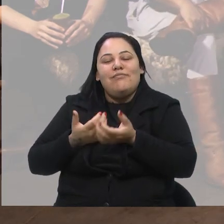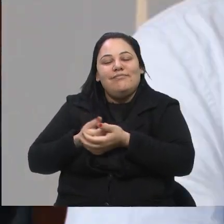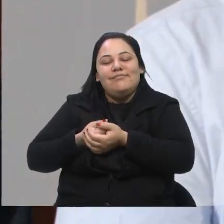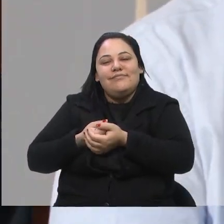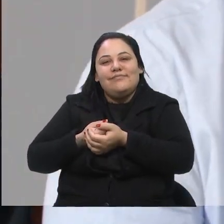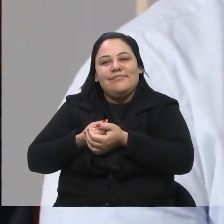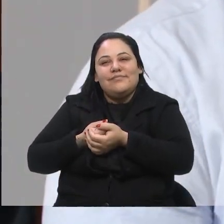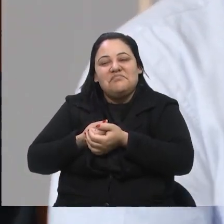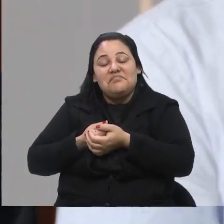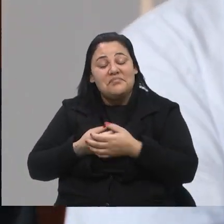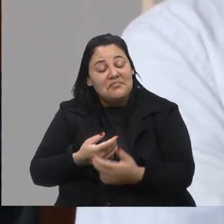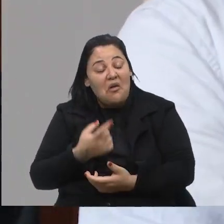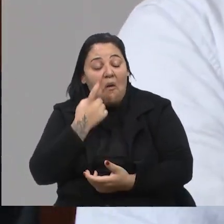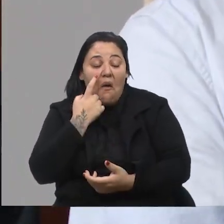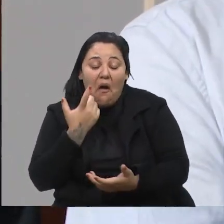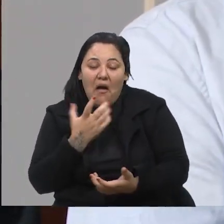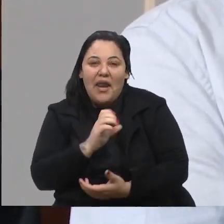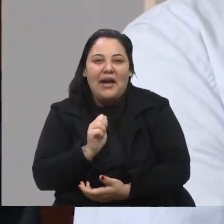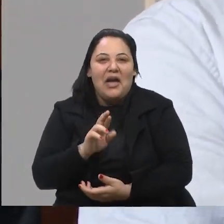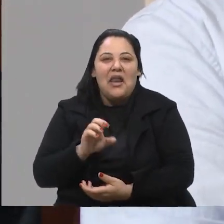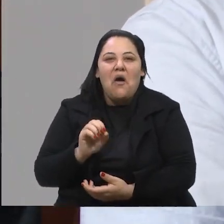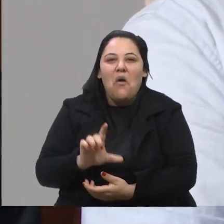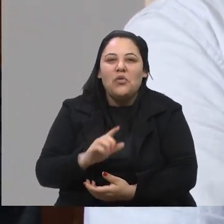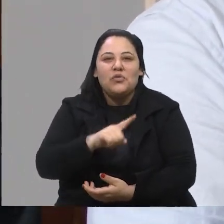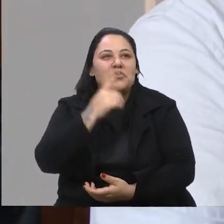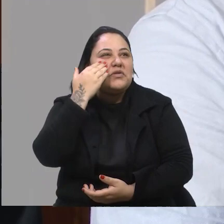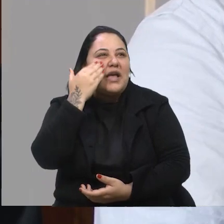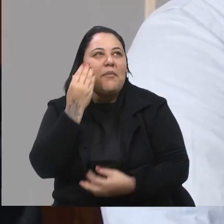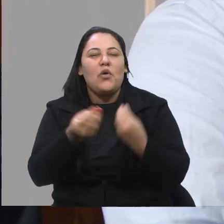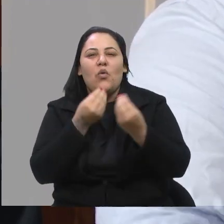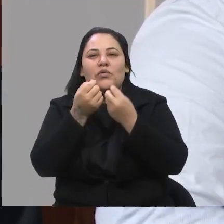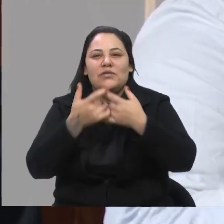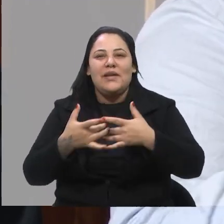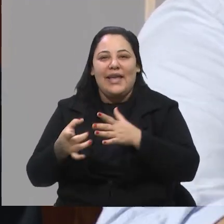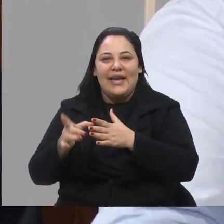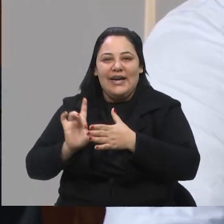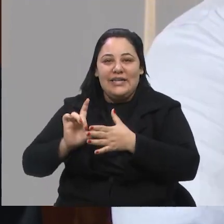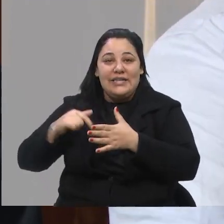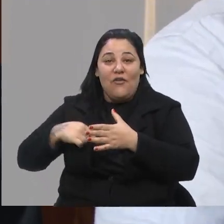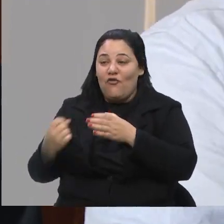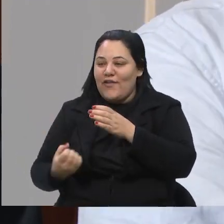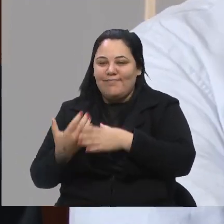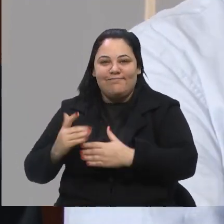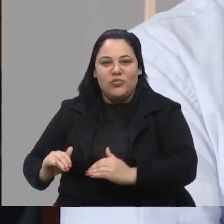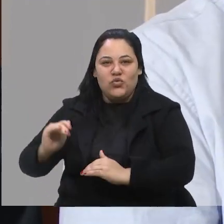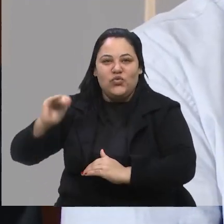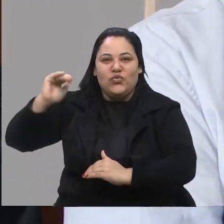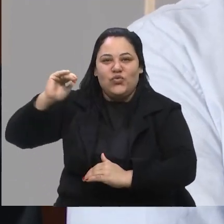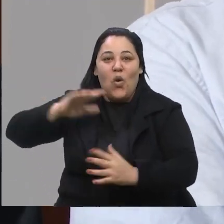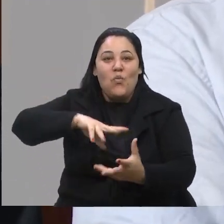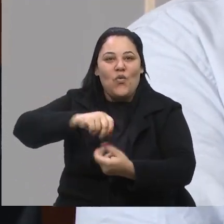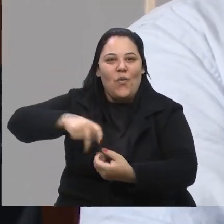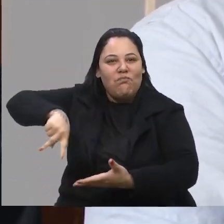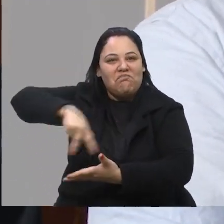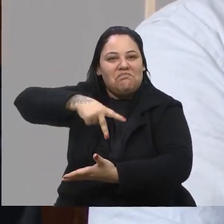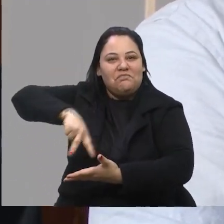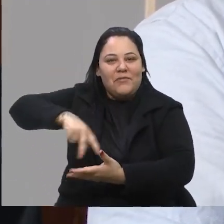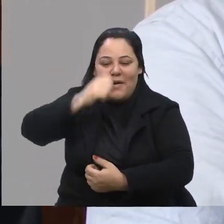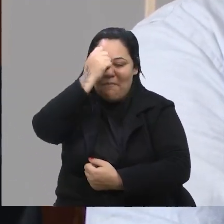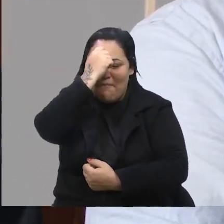Olha, Carol, tu sabe que como eu falei antes, eu vim do mundo do baile, né? E eu cheguei a um determinado